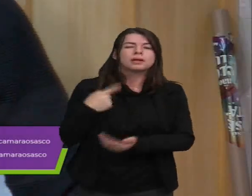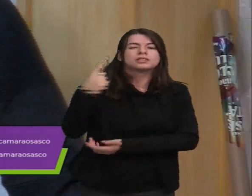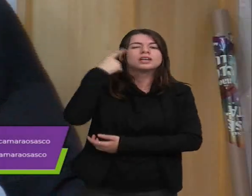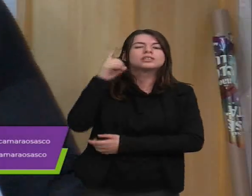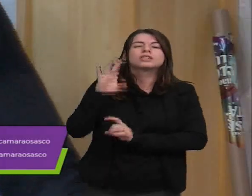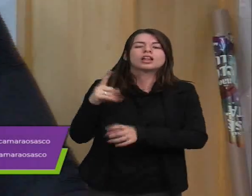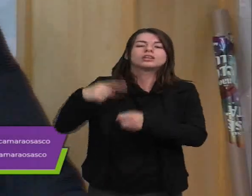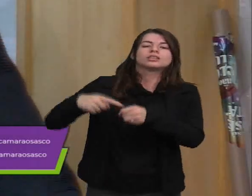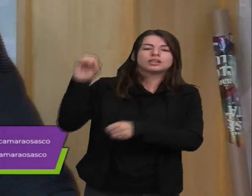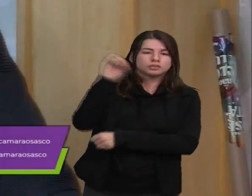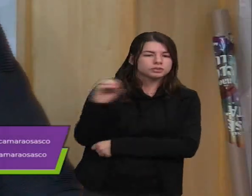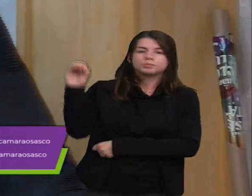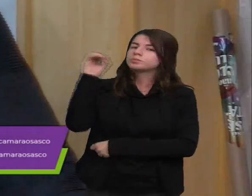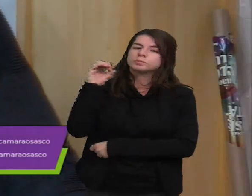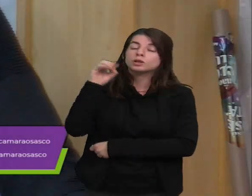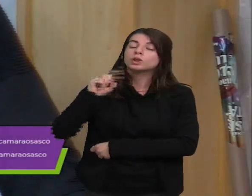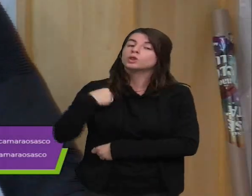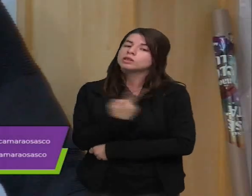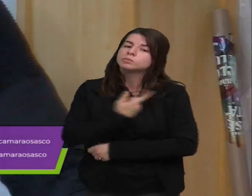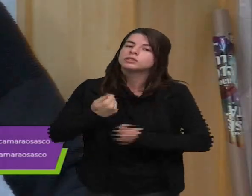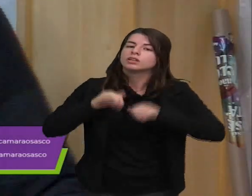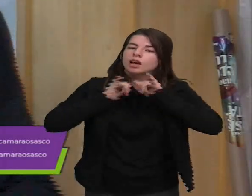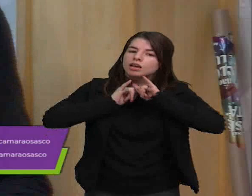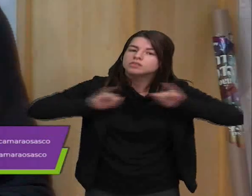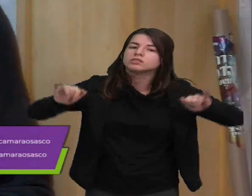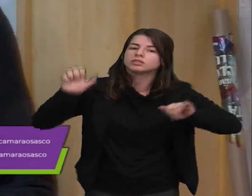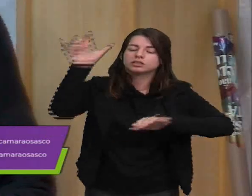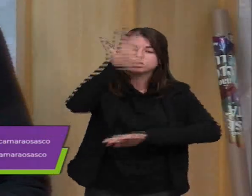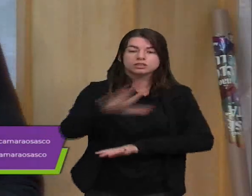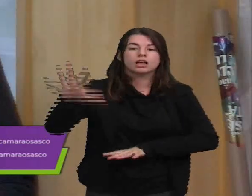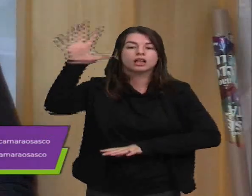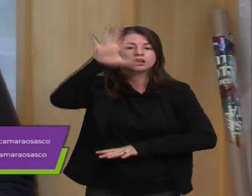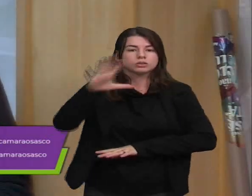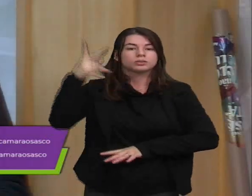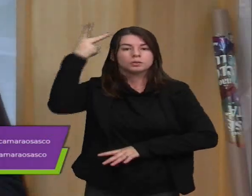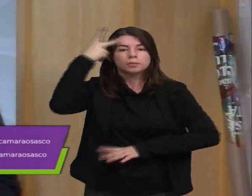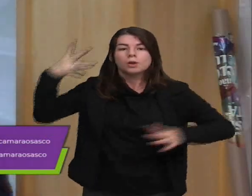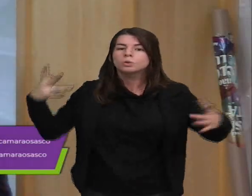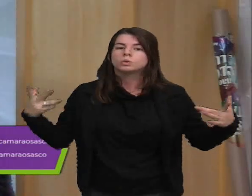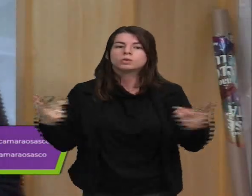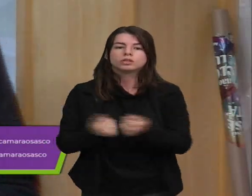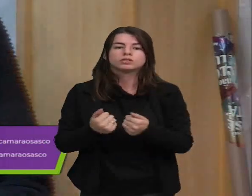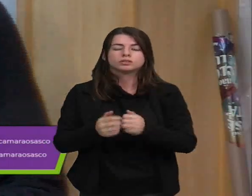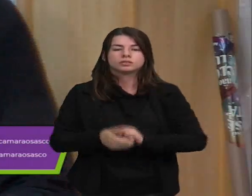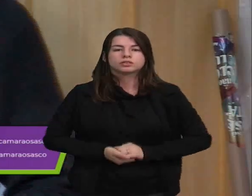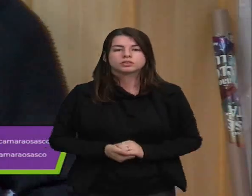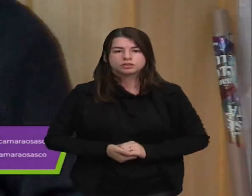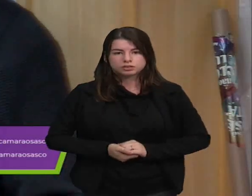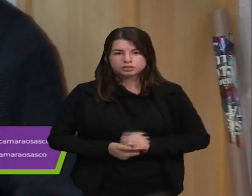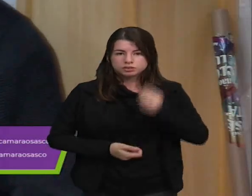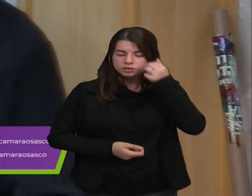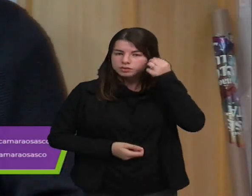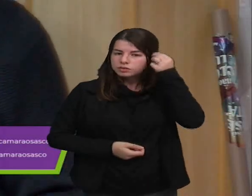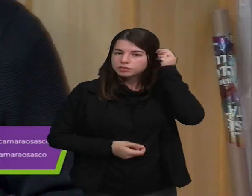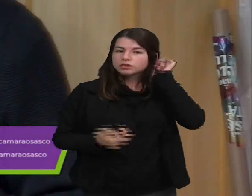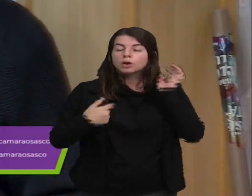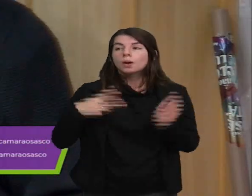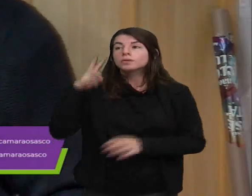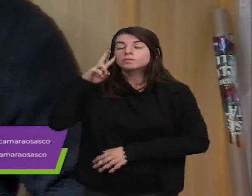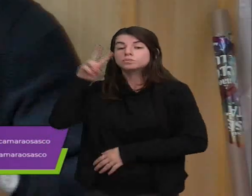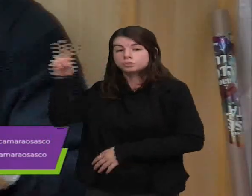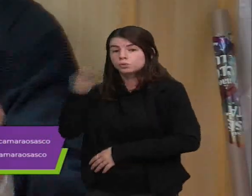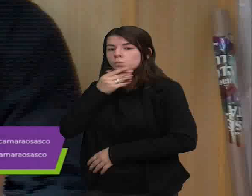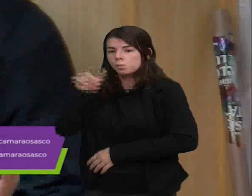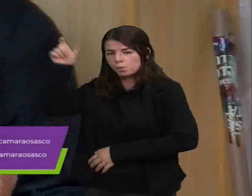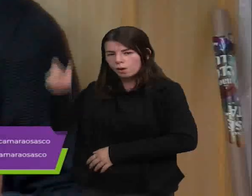de Osasco nós temos que esparramar ela pelo Estado inteiro eu estava ouvindo o Emílio em Ribeirão Preto essa semana dando uma entrevista